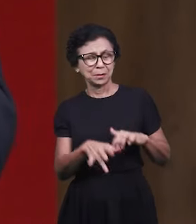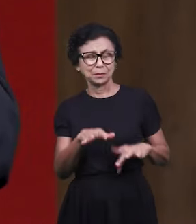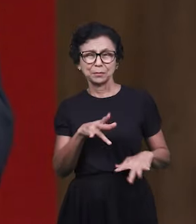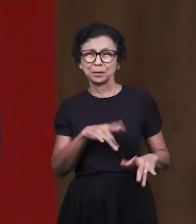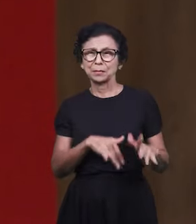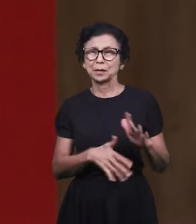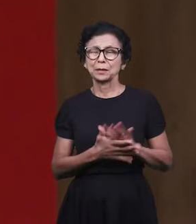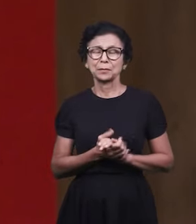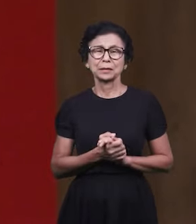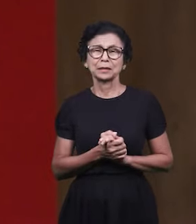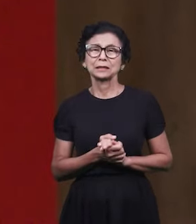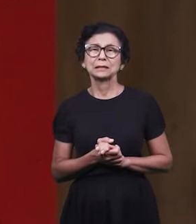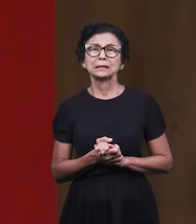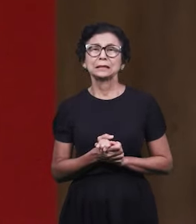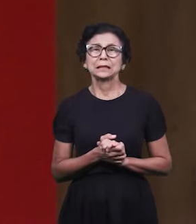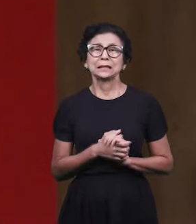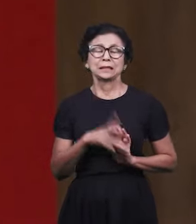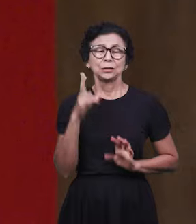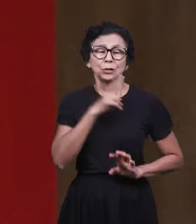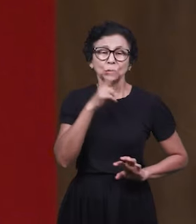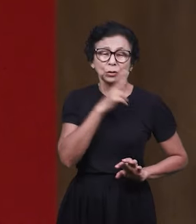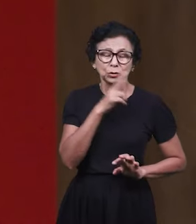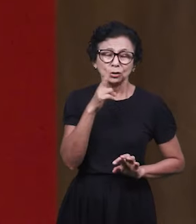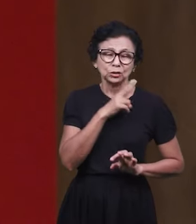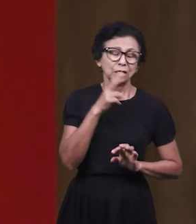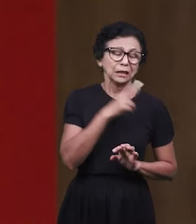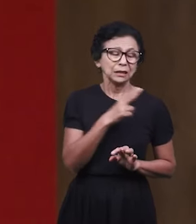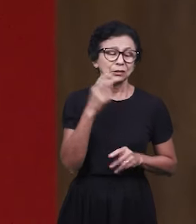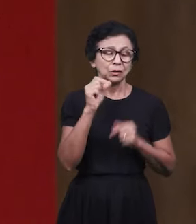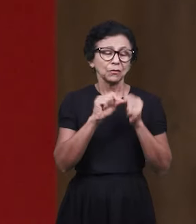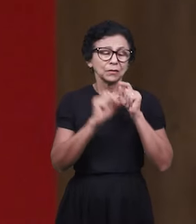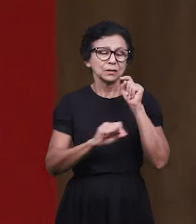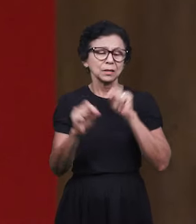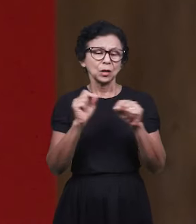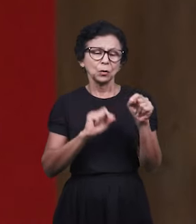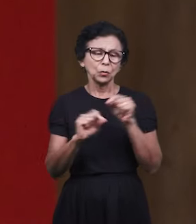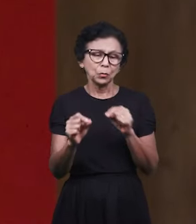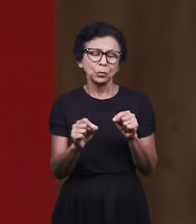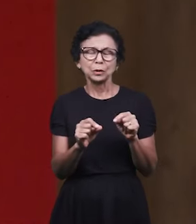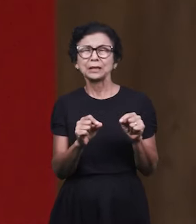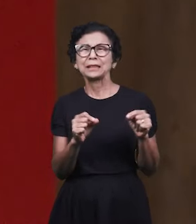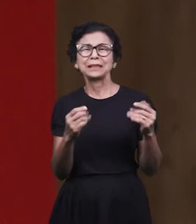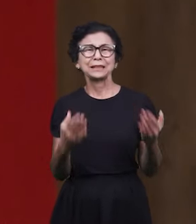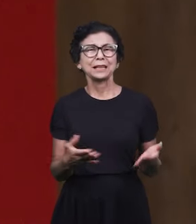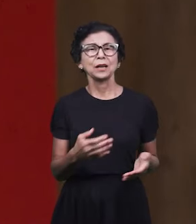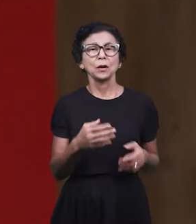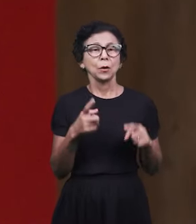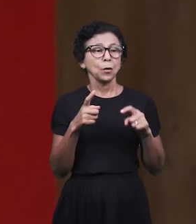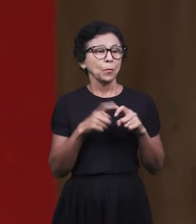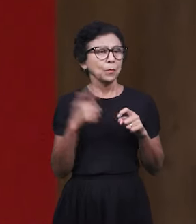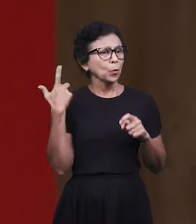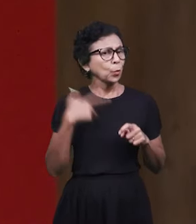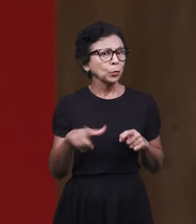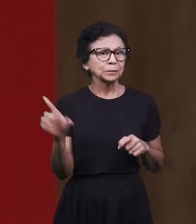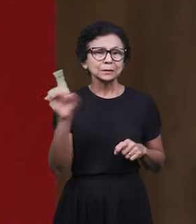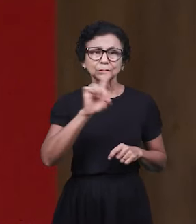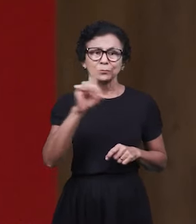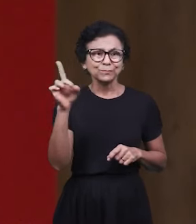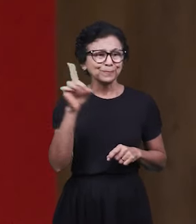nada. O anestesista falou: não, perdeu o doente, não estou conseguindo fazer de jeito nenhum,